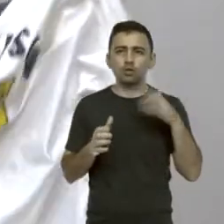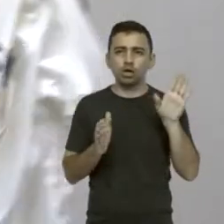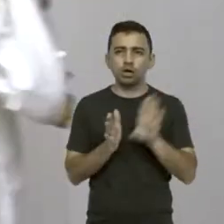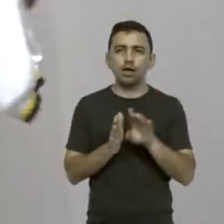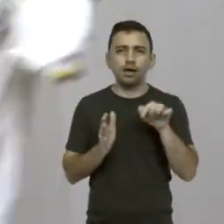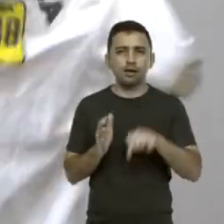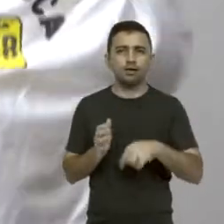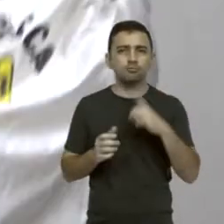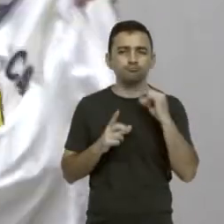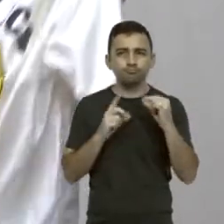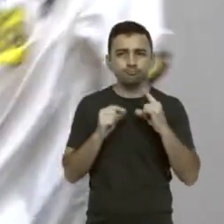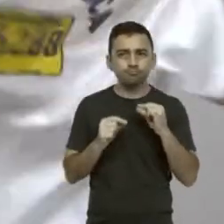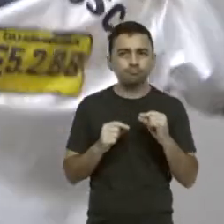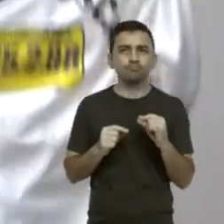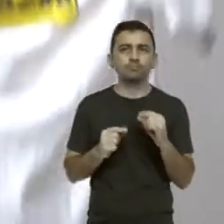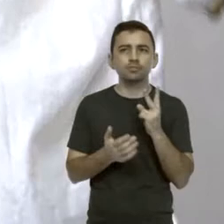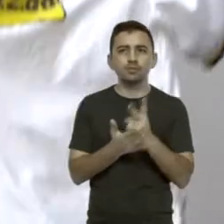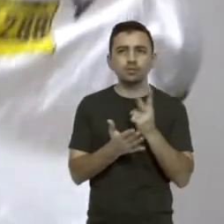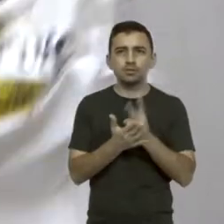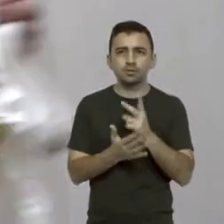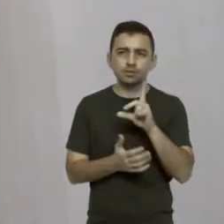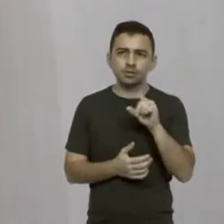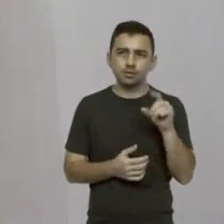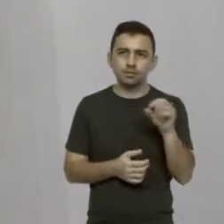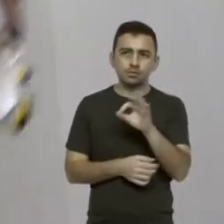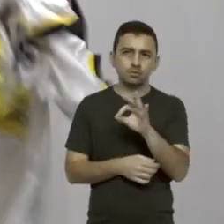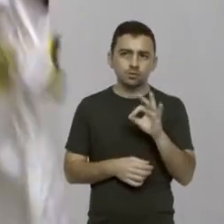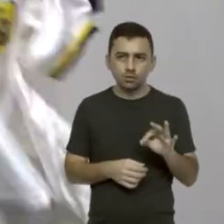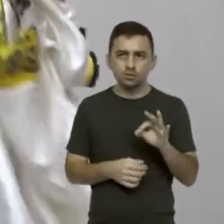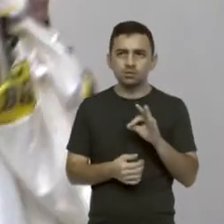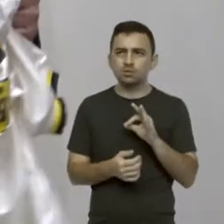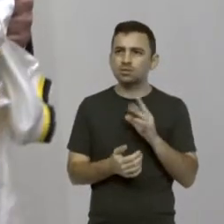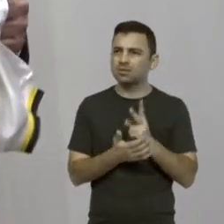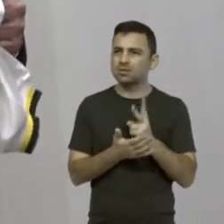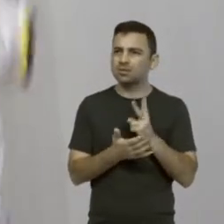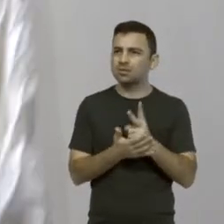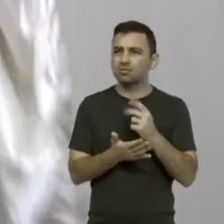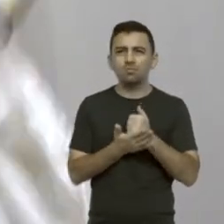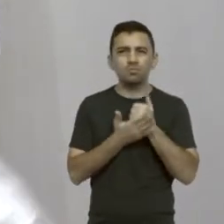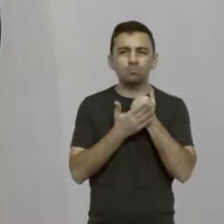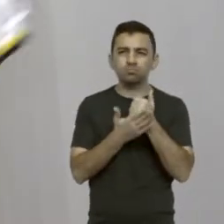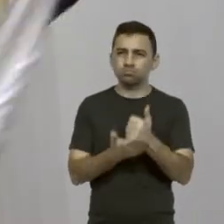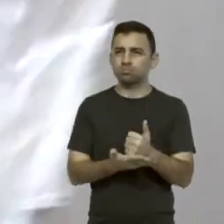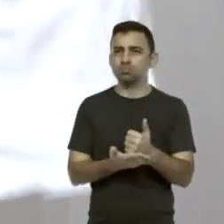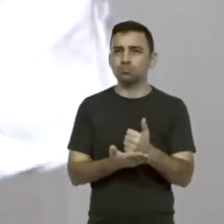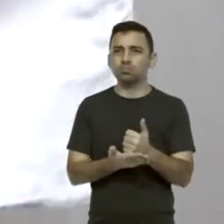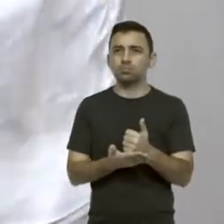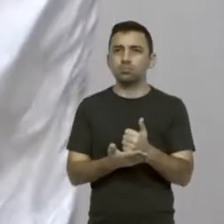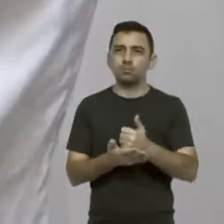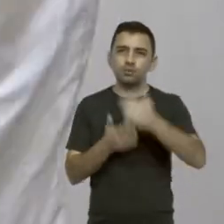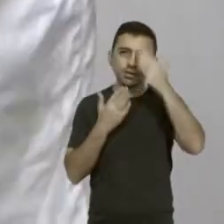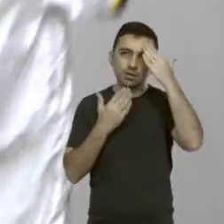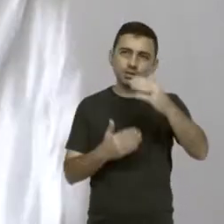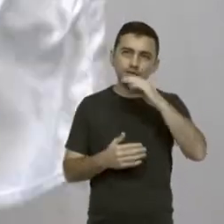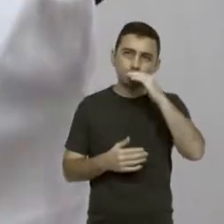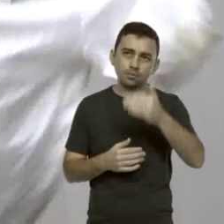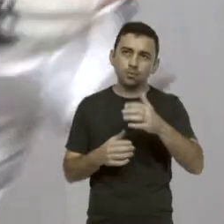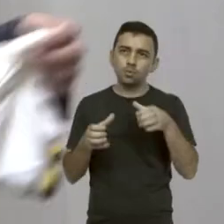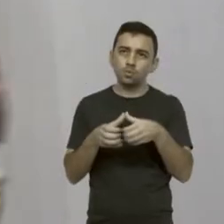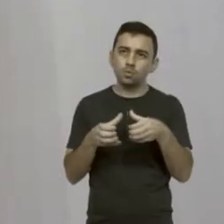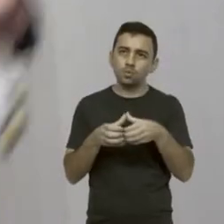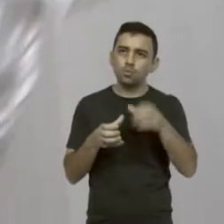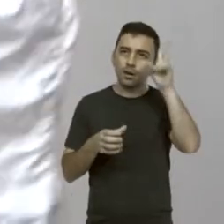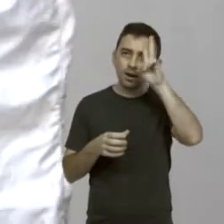eleito. Tenho certeza que quase 100% desse pessoal sempre me apoiou em todas as campanhas. Então, ao Clube de Fusca da Guabiruba, para quem se